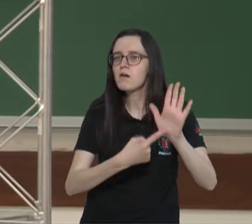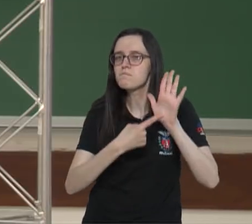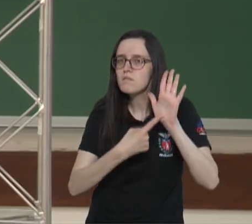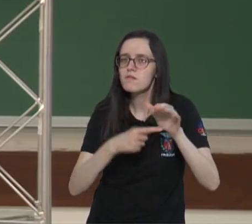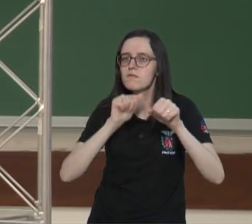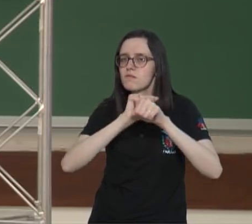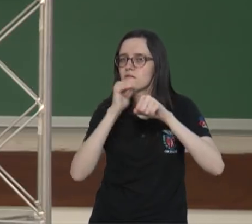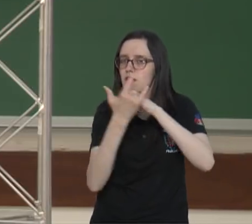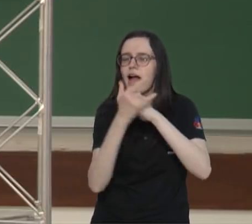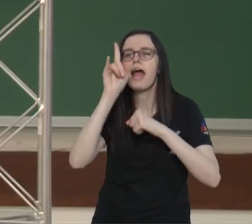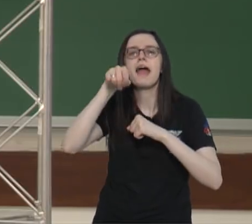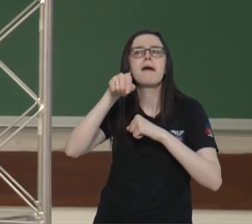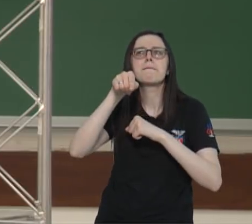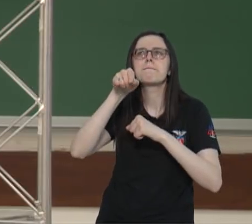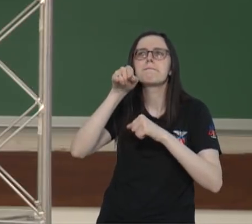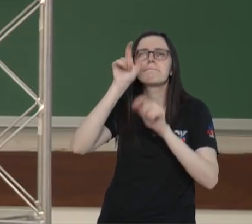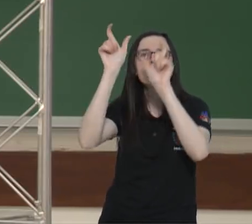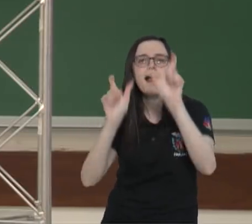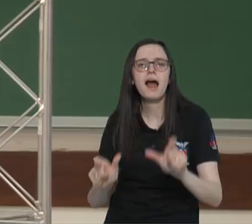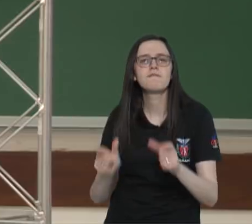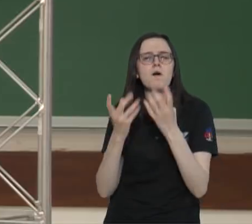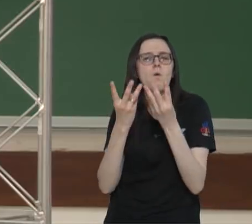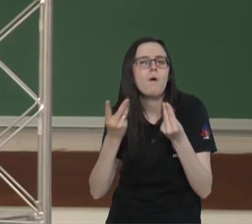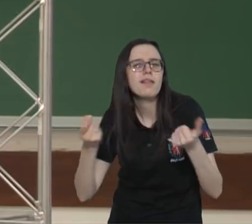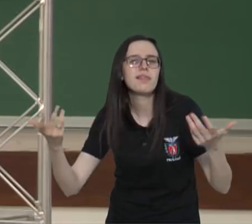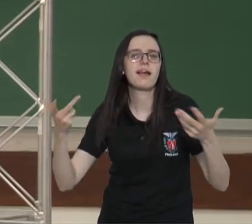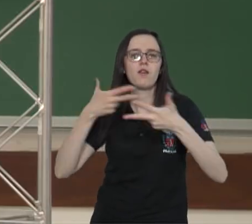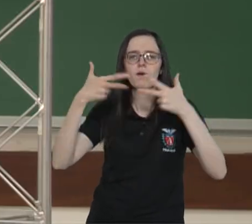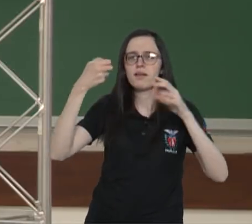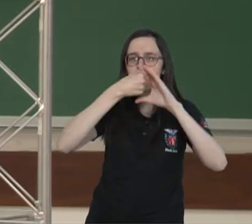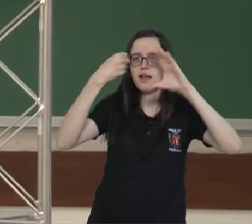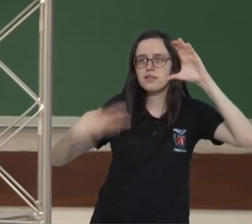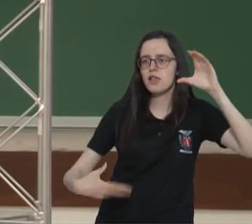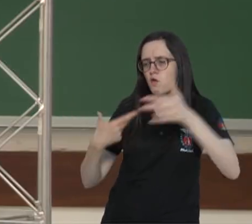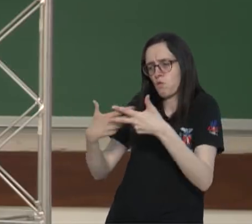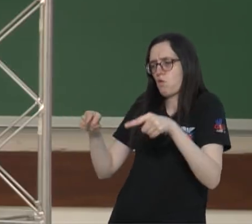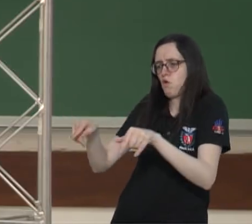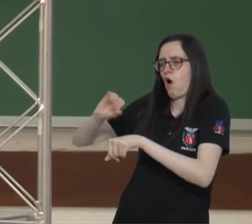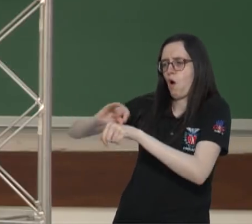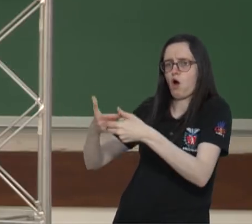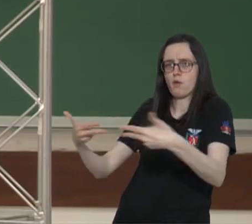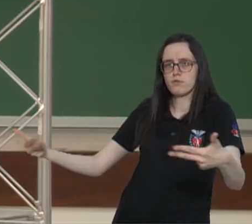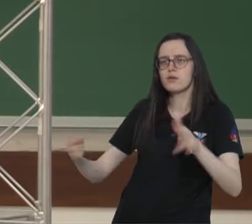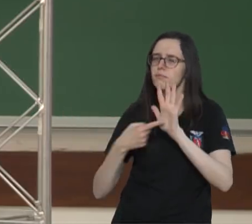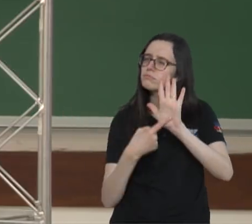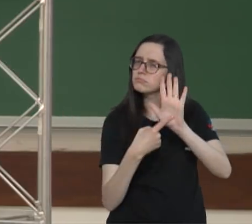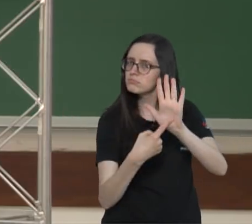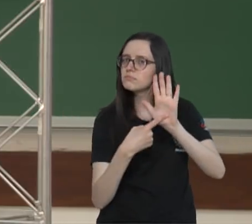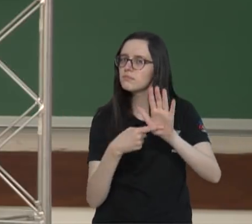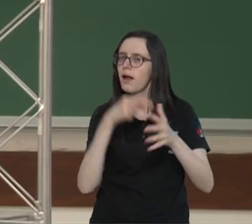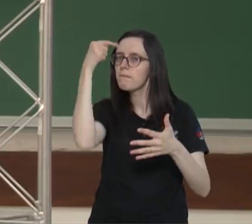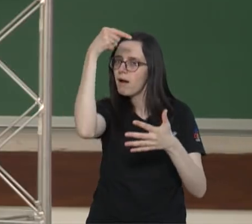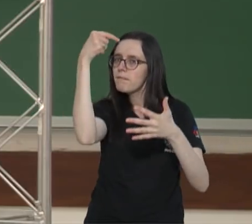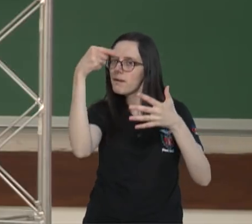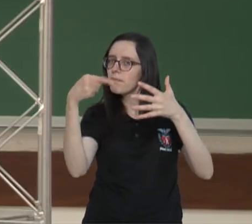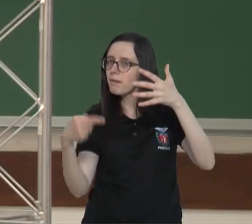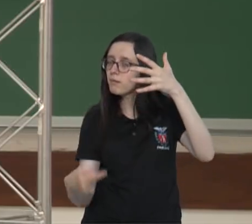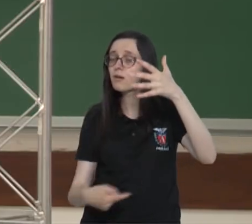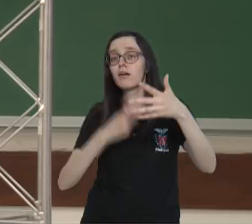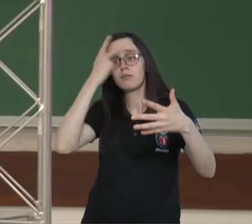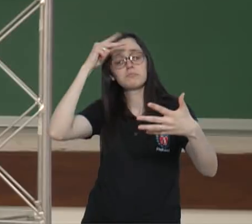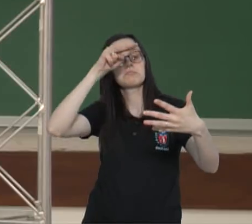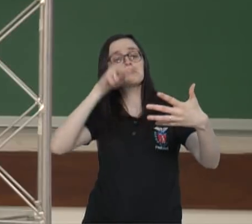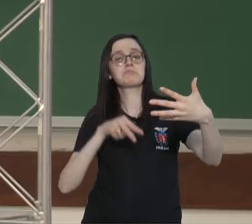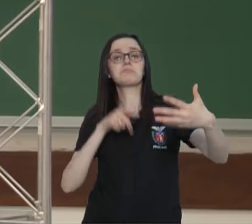você colocar palavras que indicam qualidades e características dos objetos, né, das coisas que você está